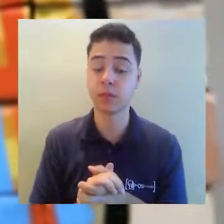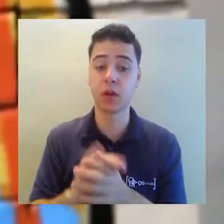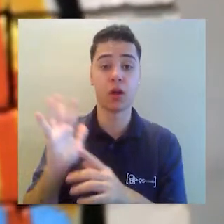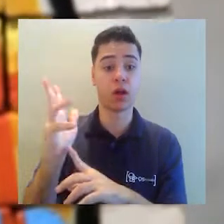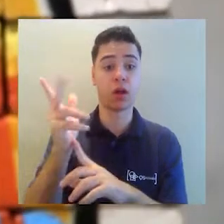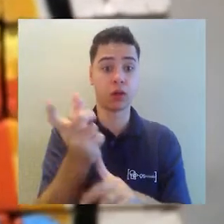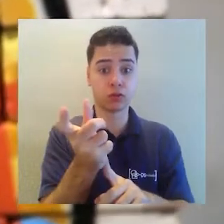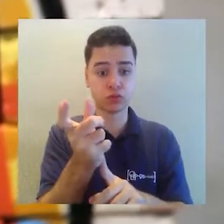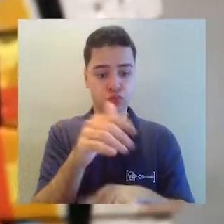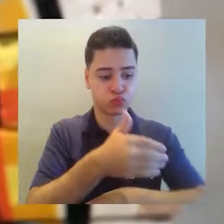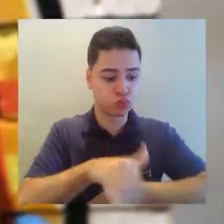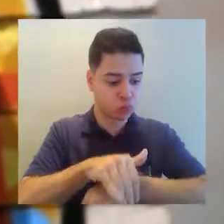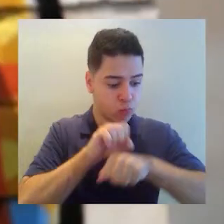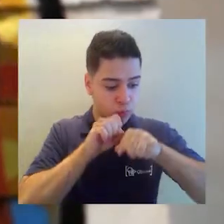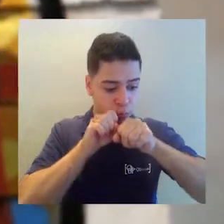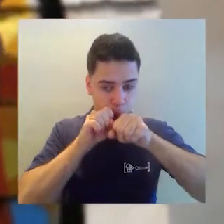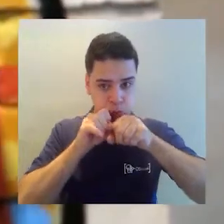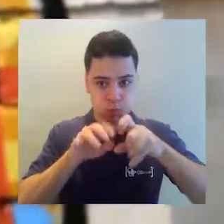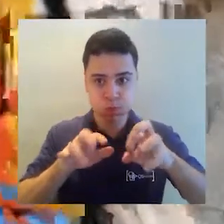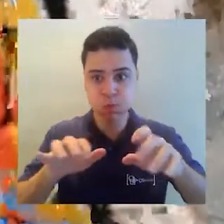A arte de rua se expandiu pelo mundo todo.